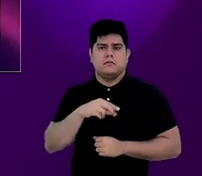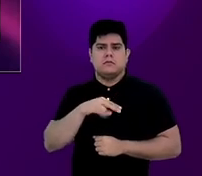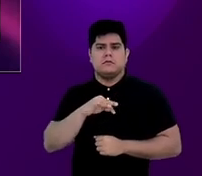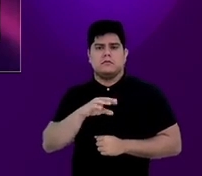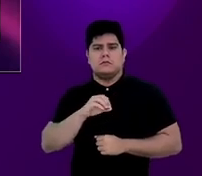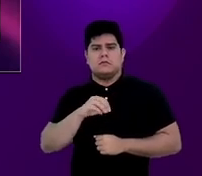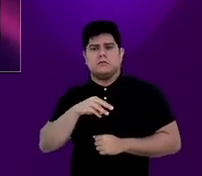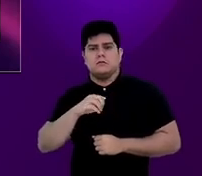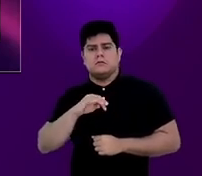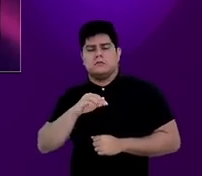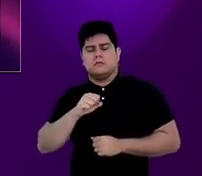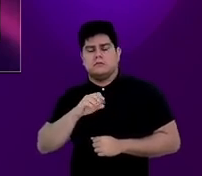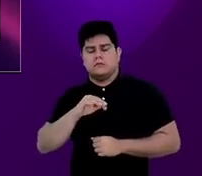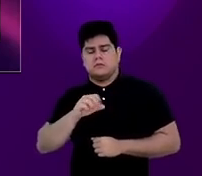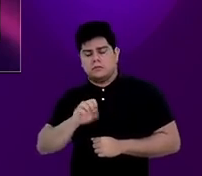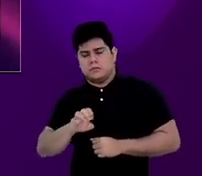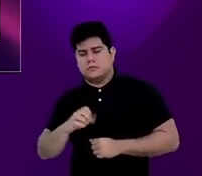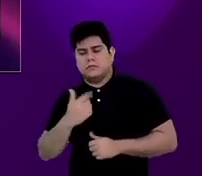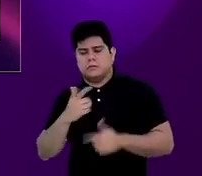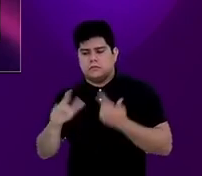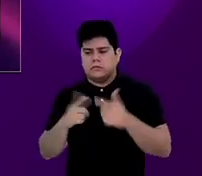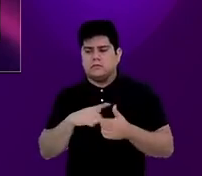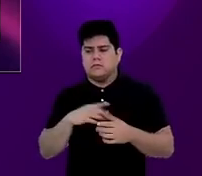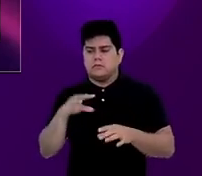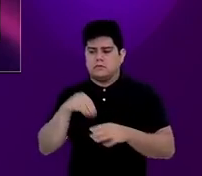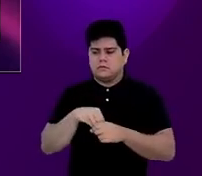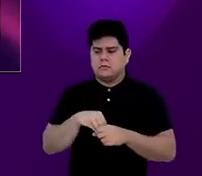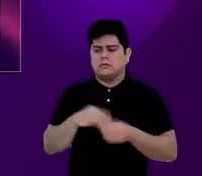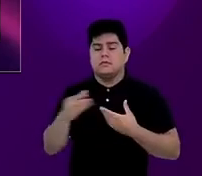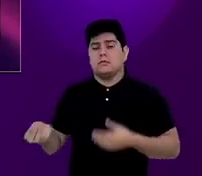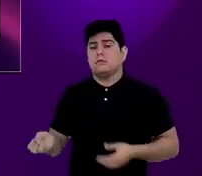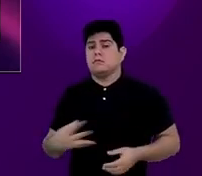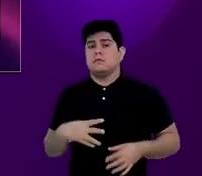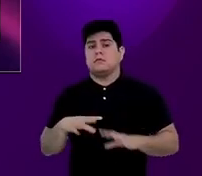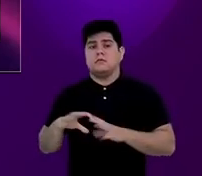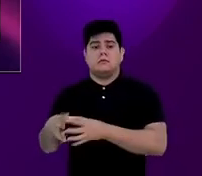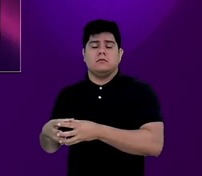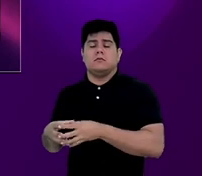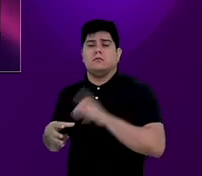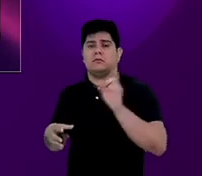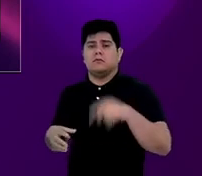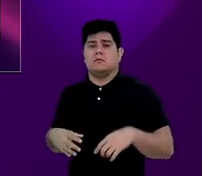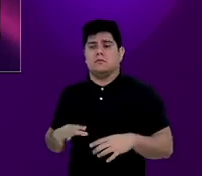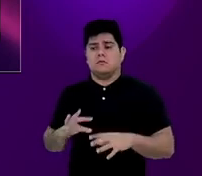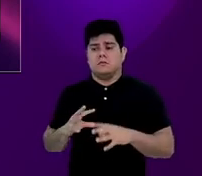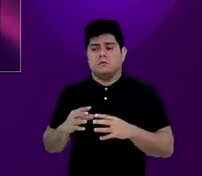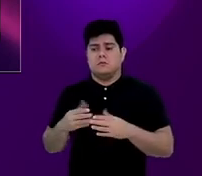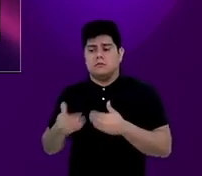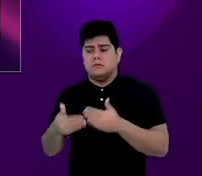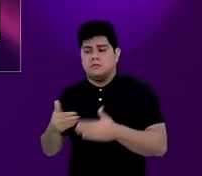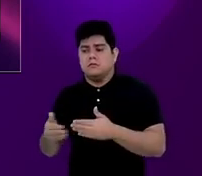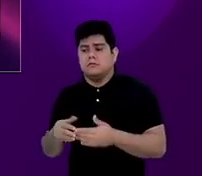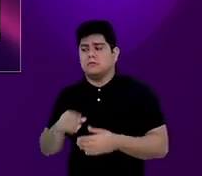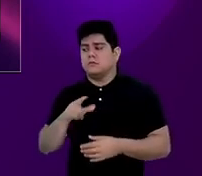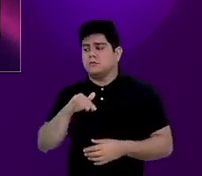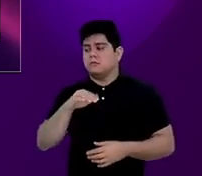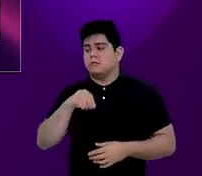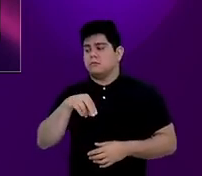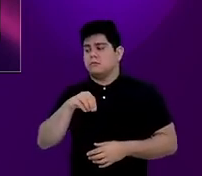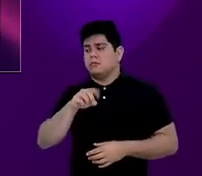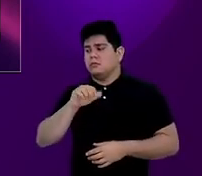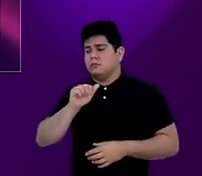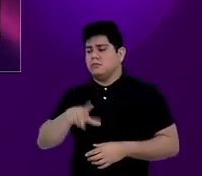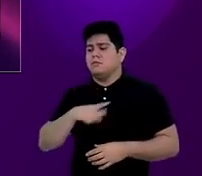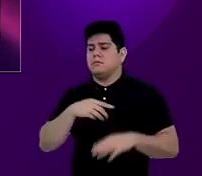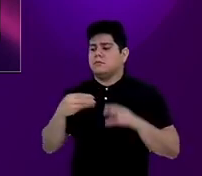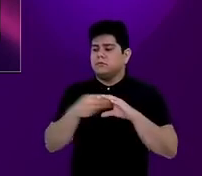ou ITC. ITC, então, a intratumor cell, é uma nova categoria de comprometimento linfonodal, quando você tem apenas células